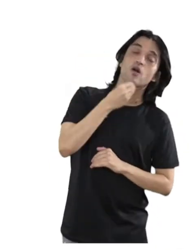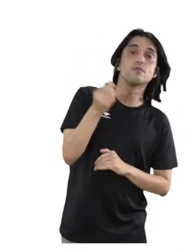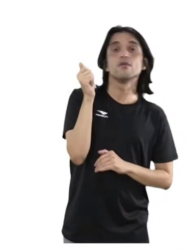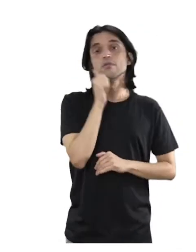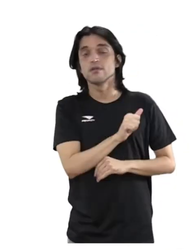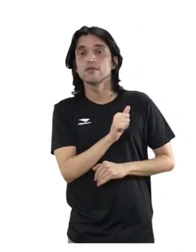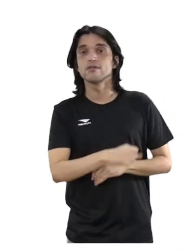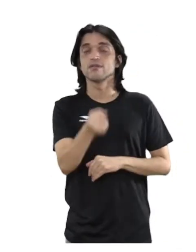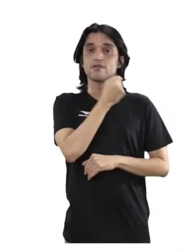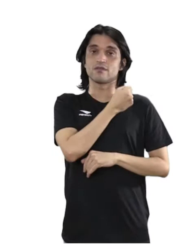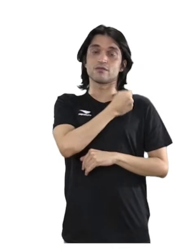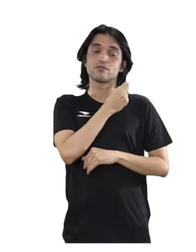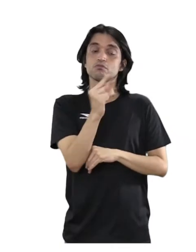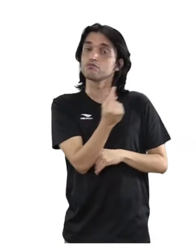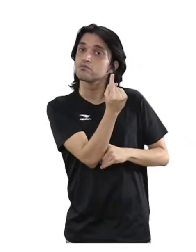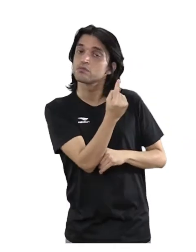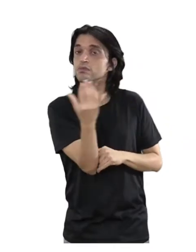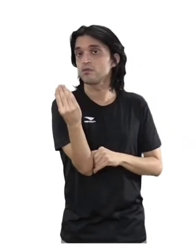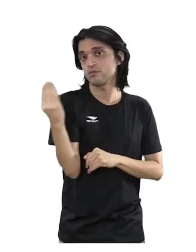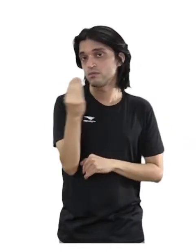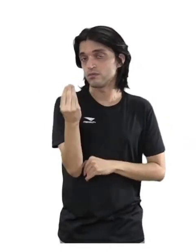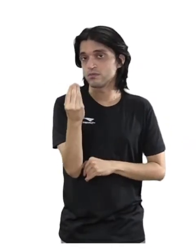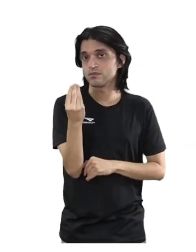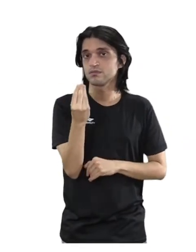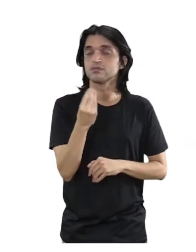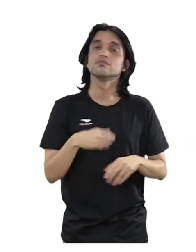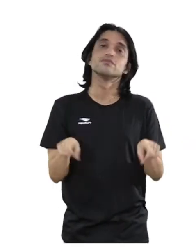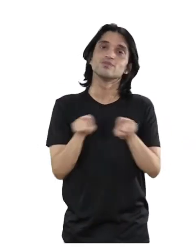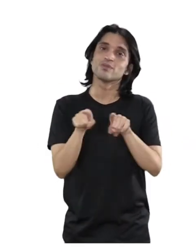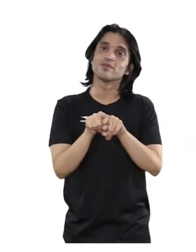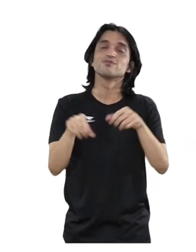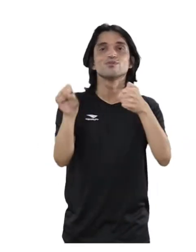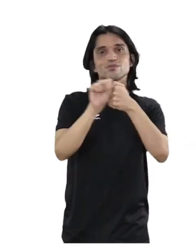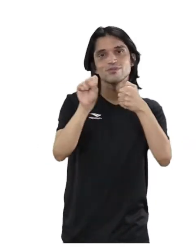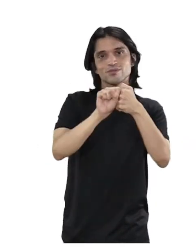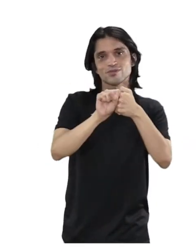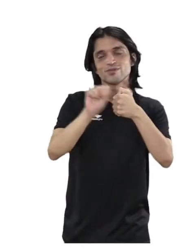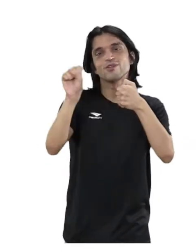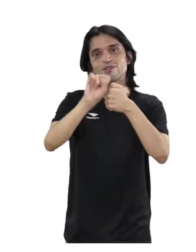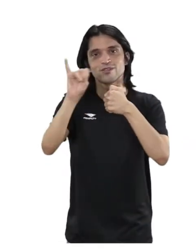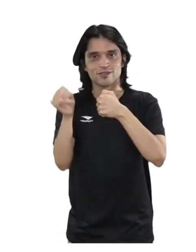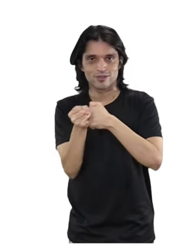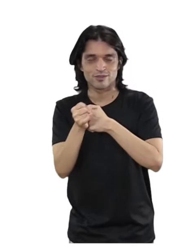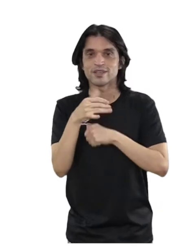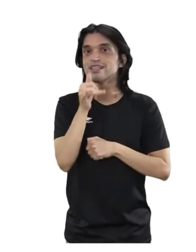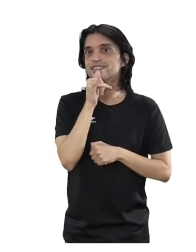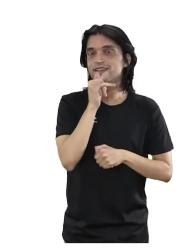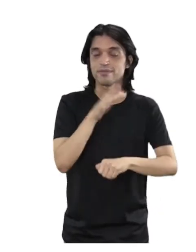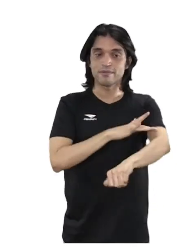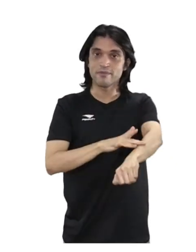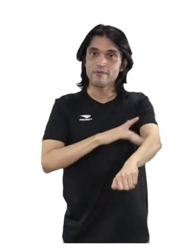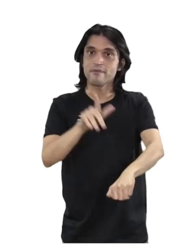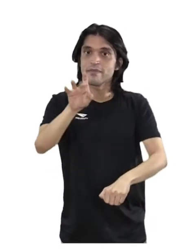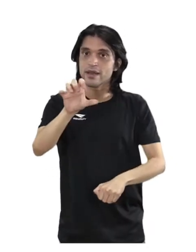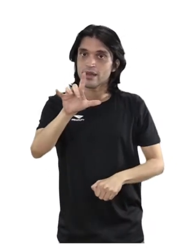substantivo e o adjetivo. Exemplo, aí a pele, feminino, singular, clara, feminino,